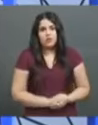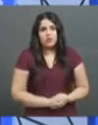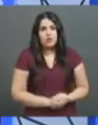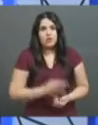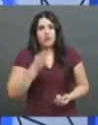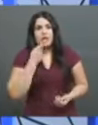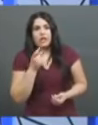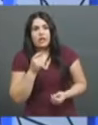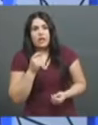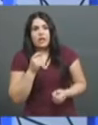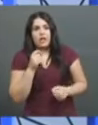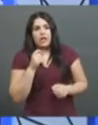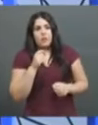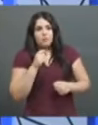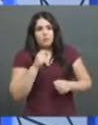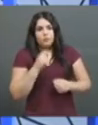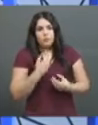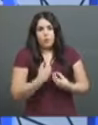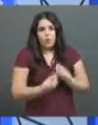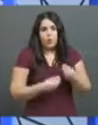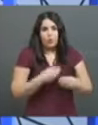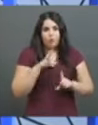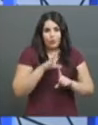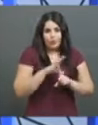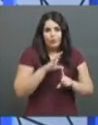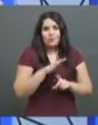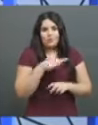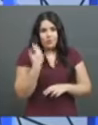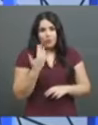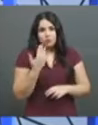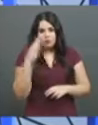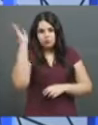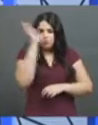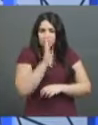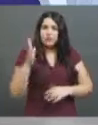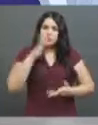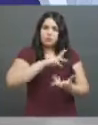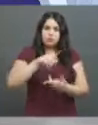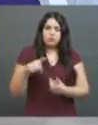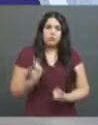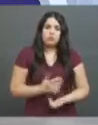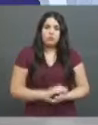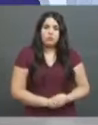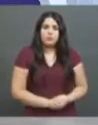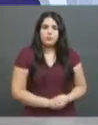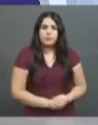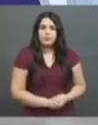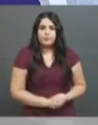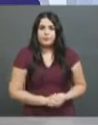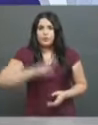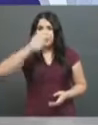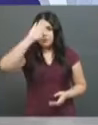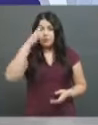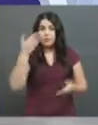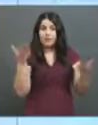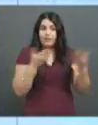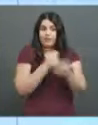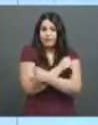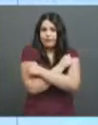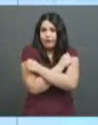impacto sobre mortalidade no Brasil e no mundo todo. E principalmente agora no período do